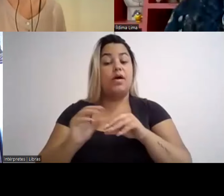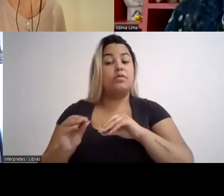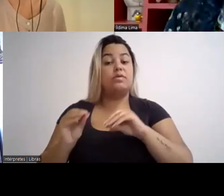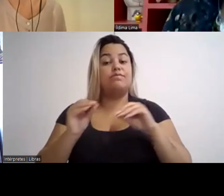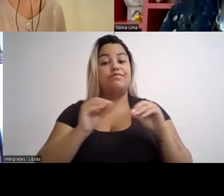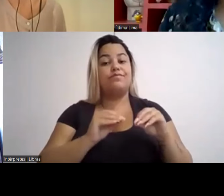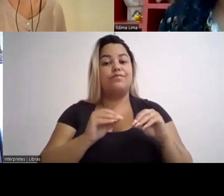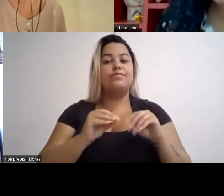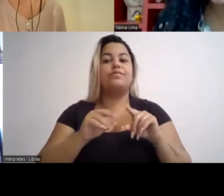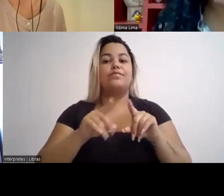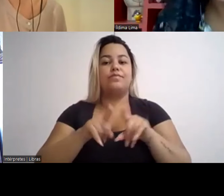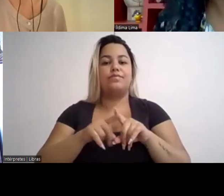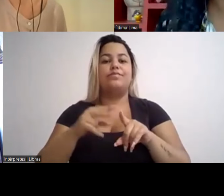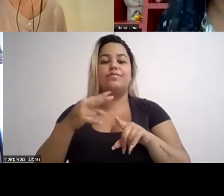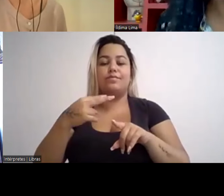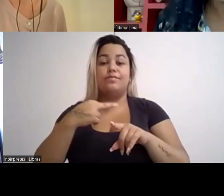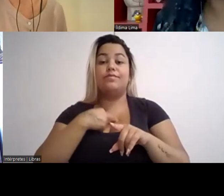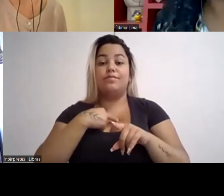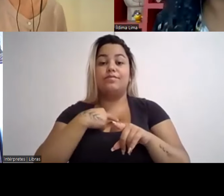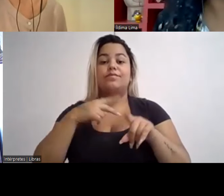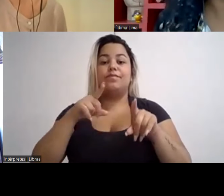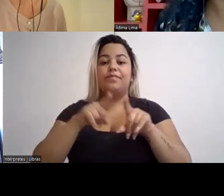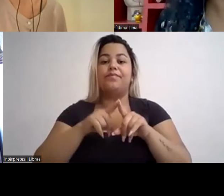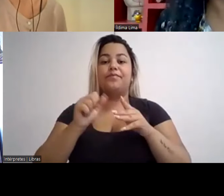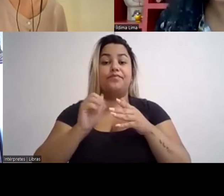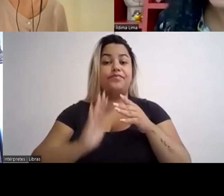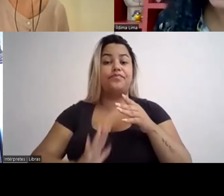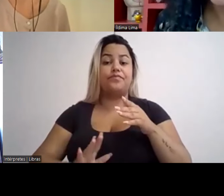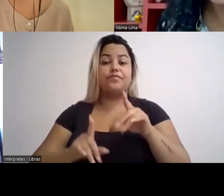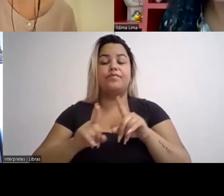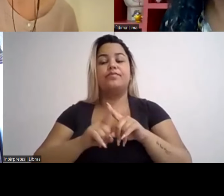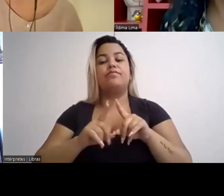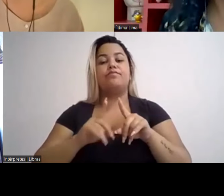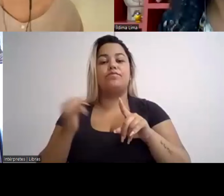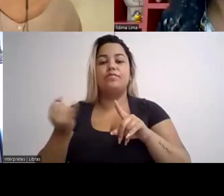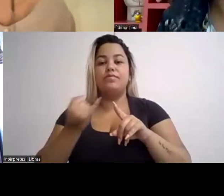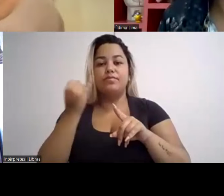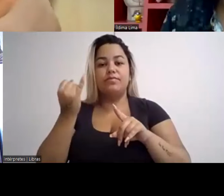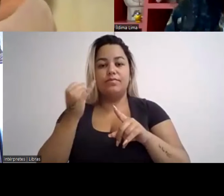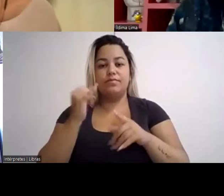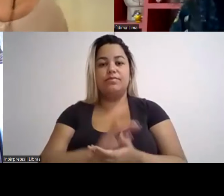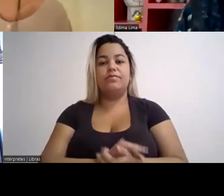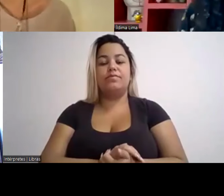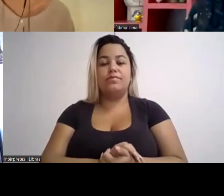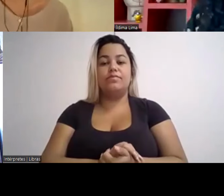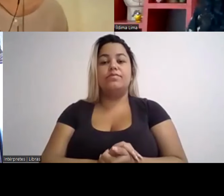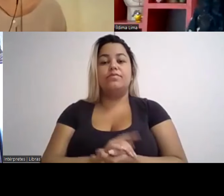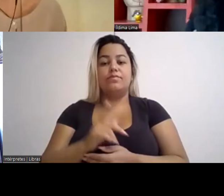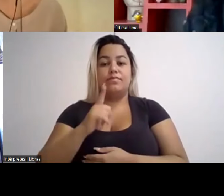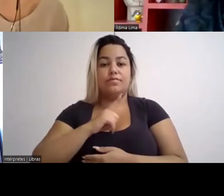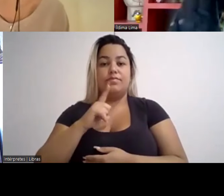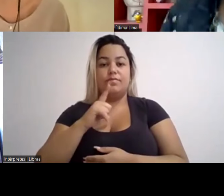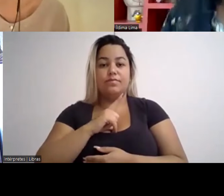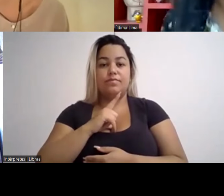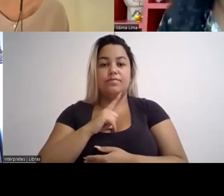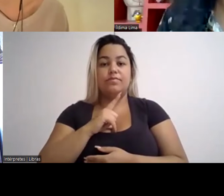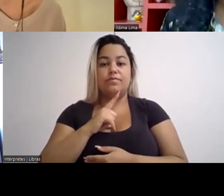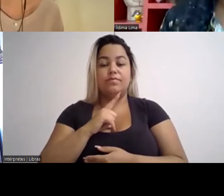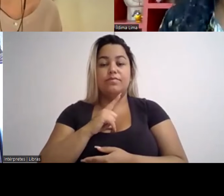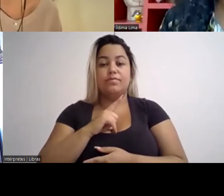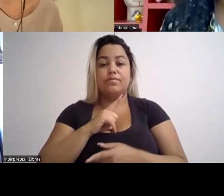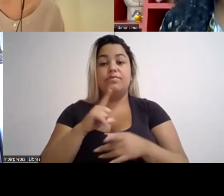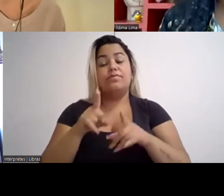para ocupar, colocar essa atividade como uma atividade primordial, resquícios dessa, de